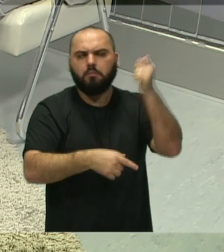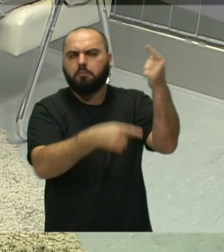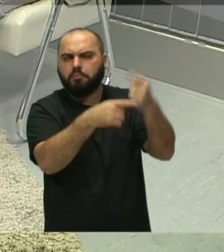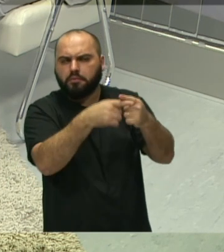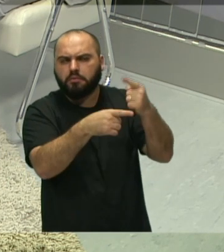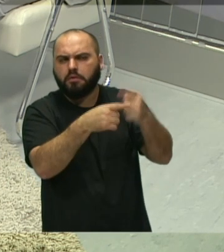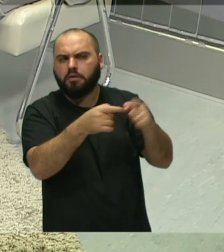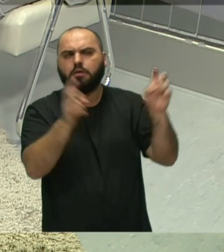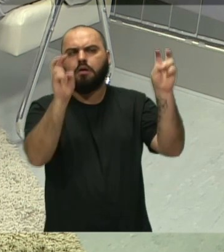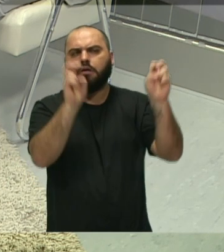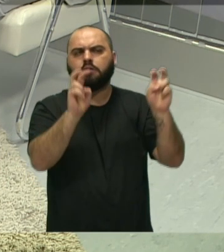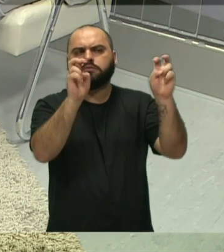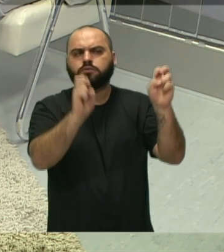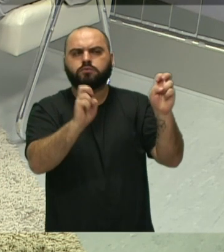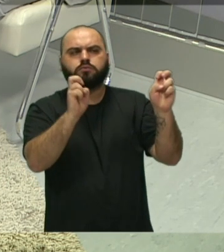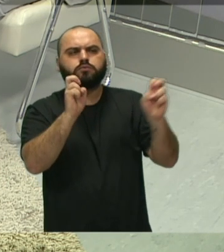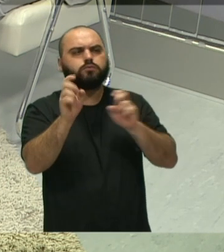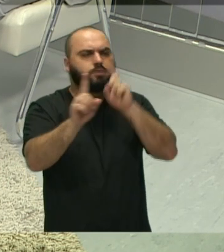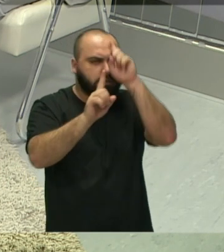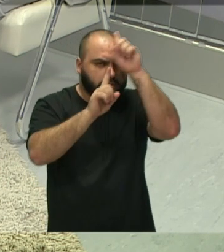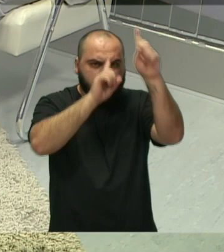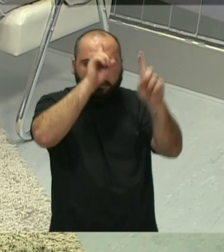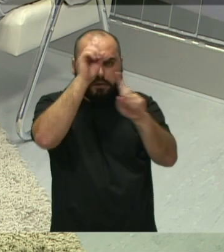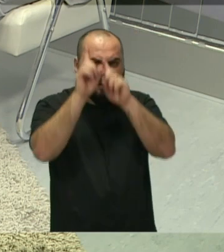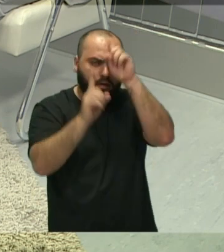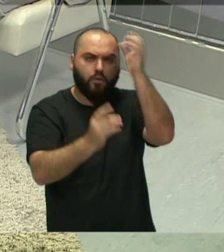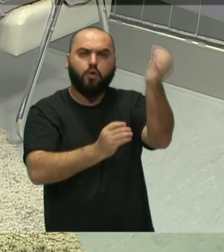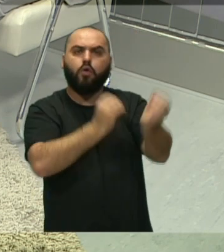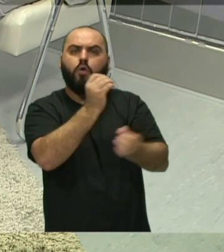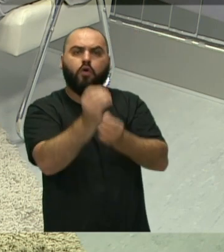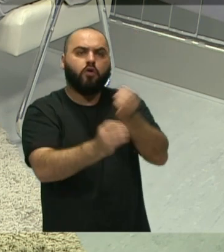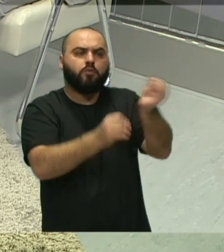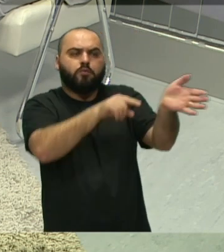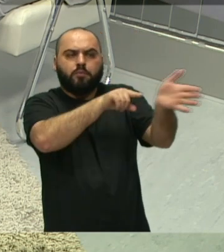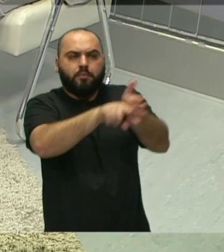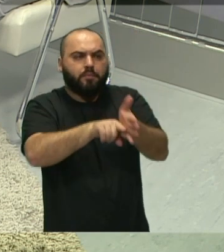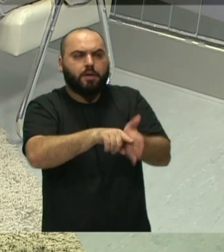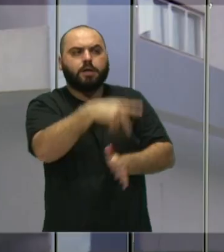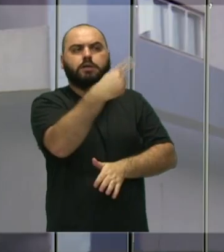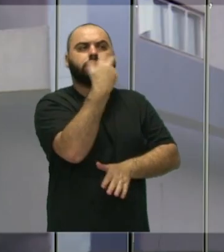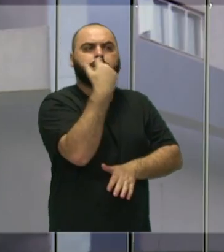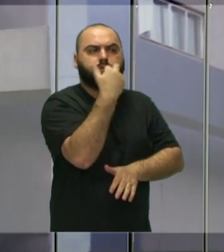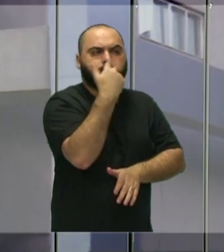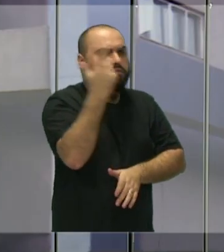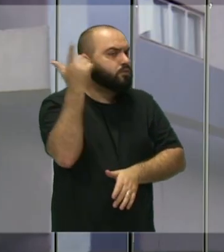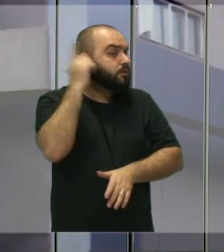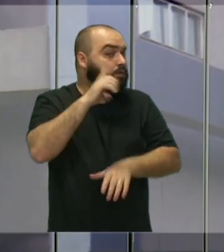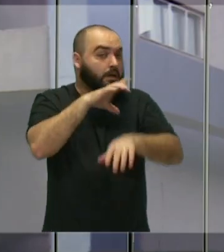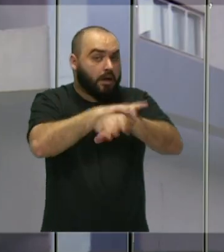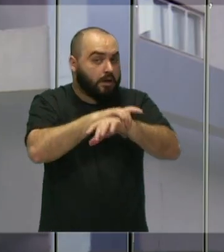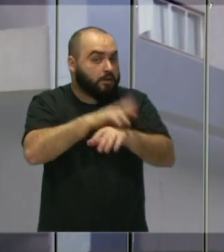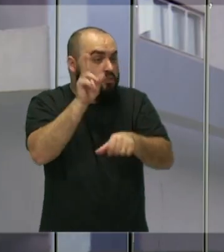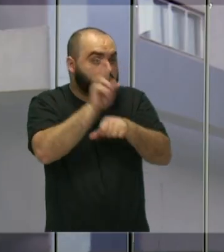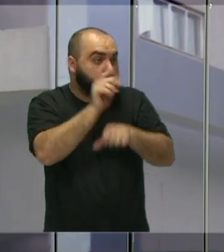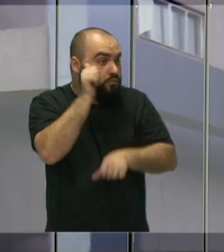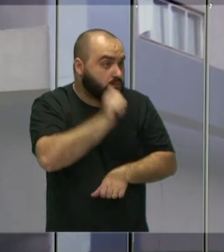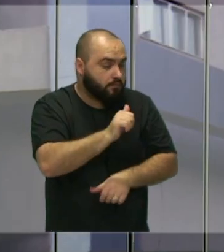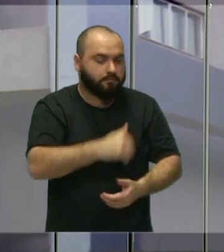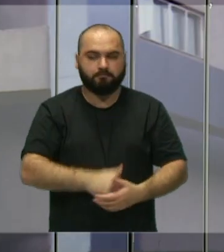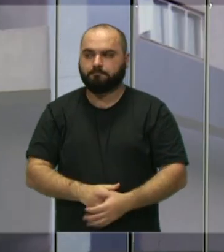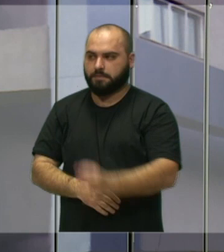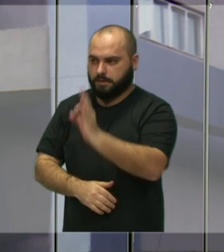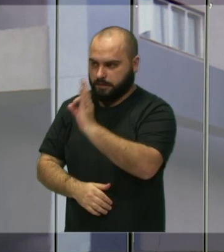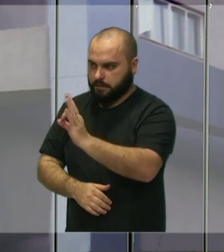ser editado também esse manual para garantir a proteção dessas mulheres? Bom, Maurício, a primeira coisa que eu quero te